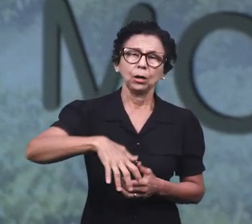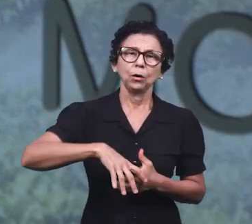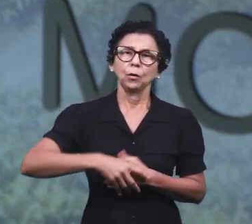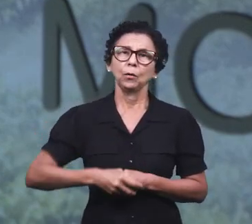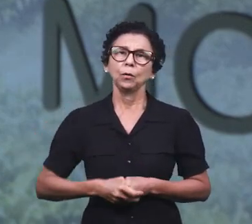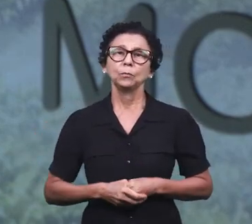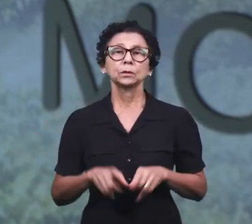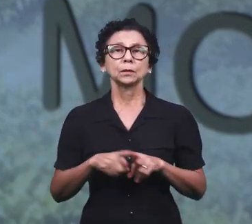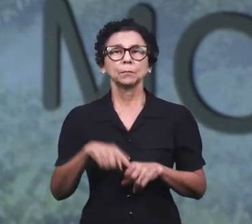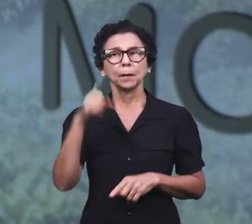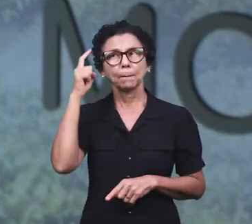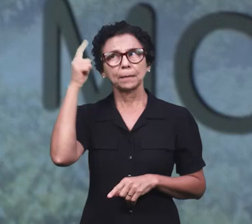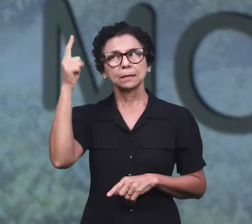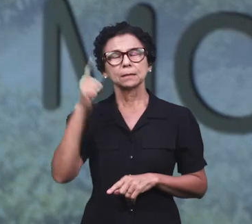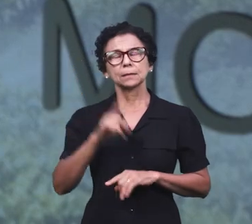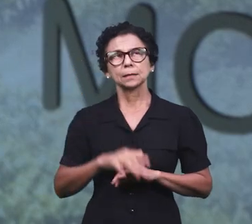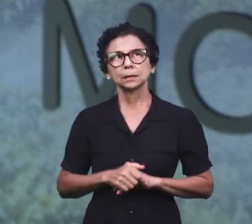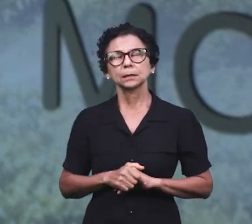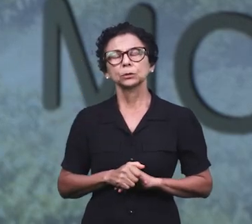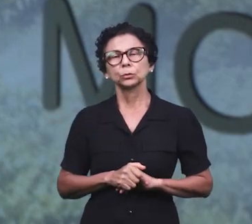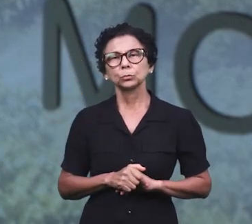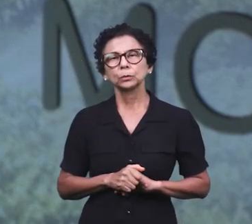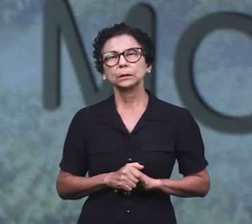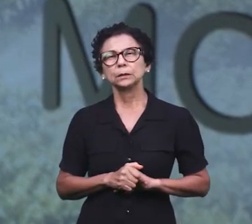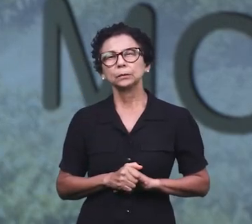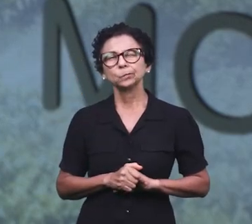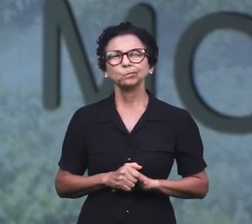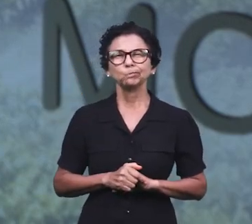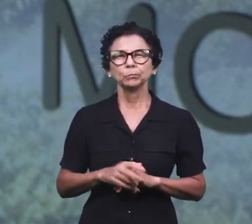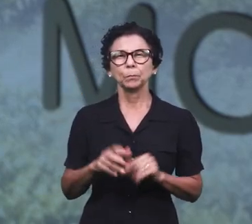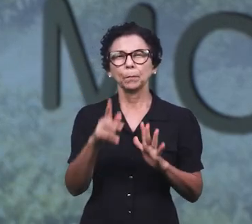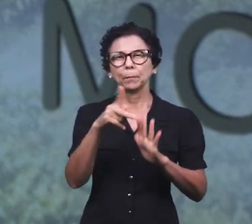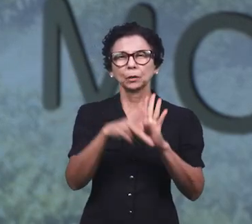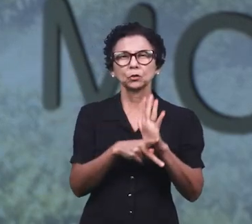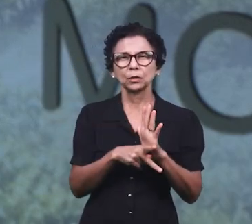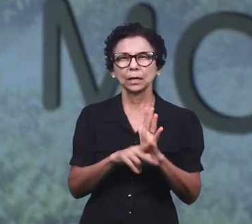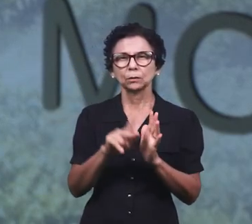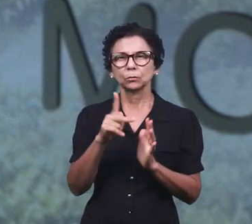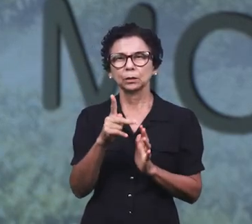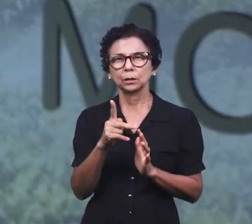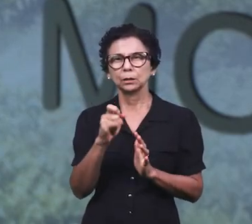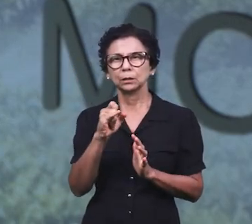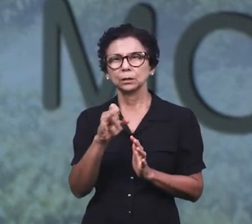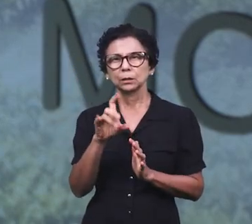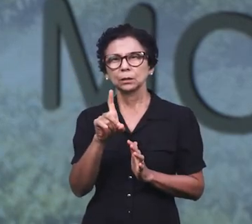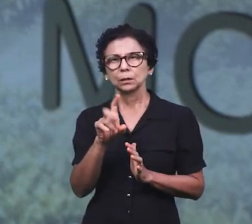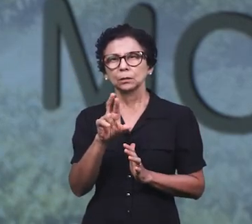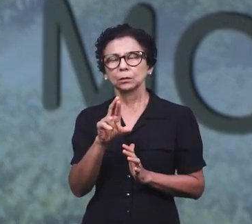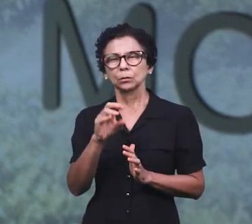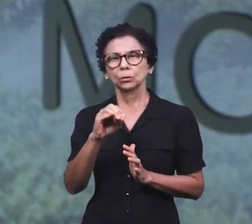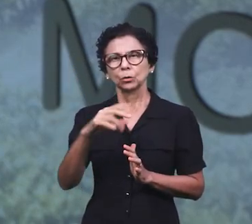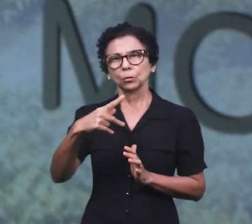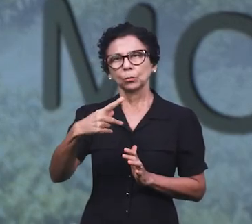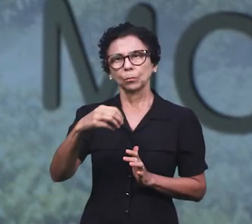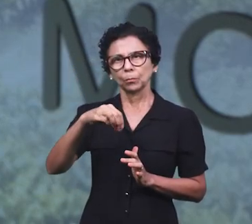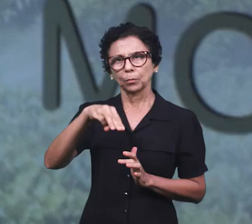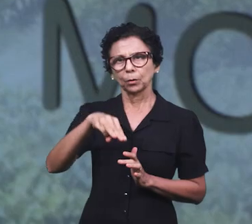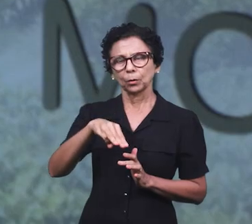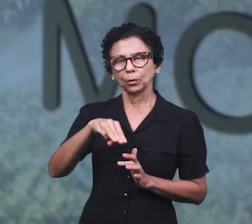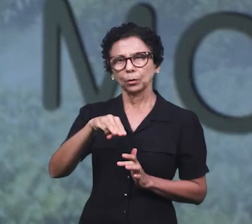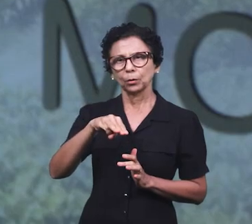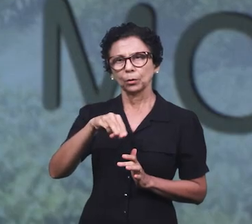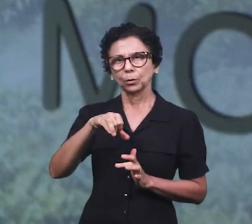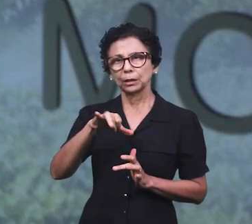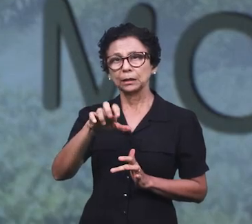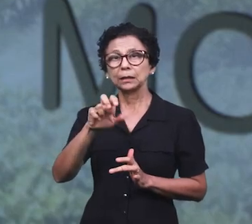entre outras coisas que ainda temos como projetos, que em breve gostaríamos de divulgar, mas vamos deixar por um novo momento.